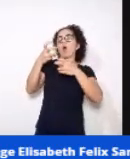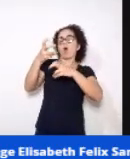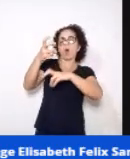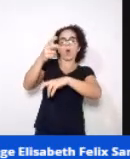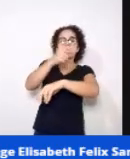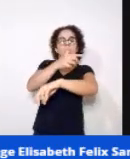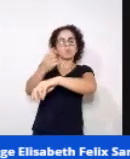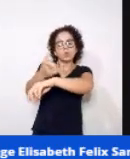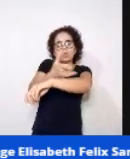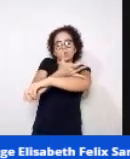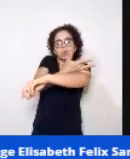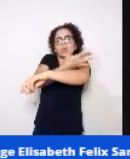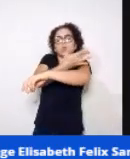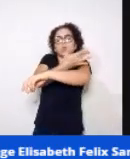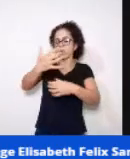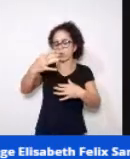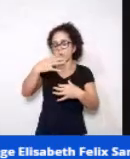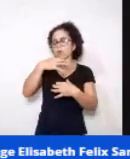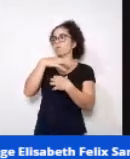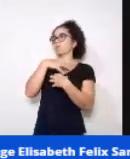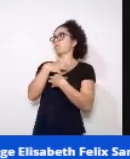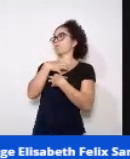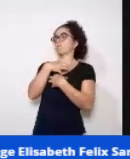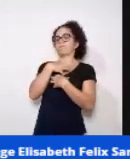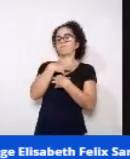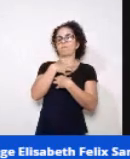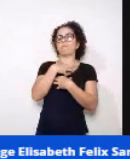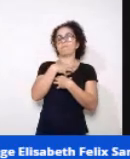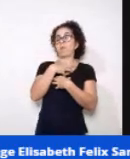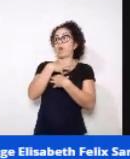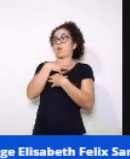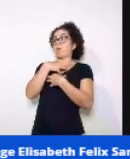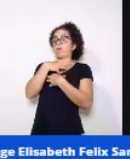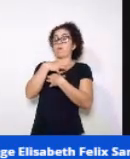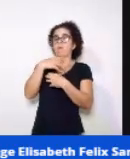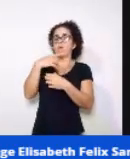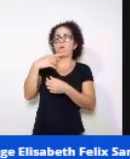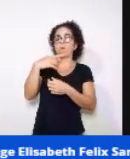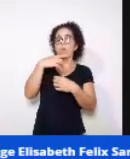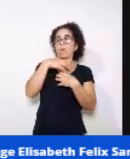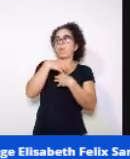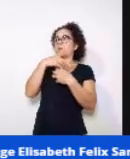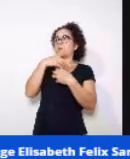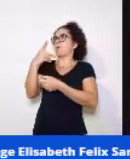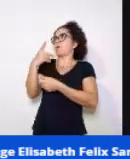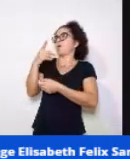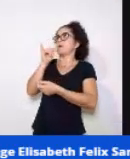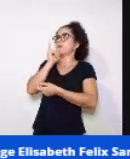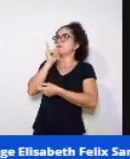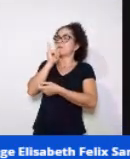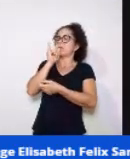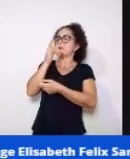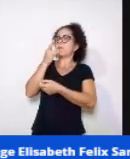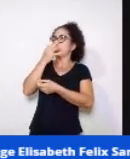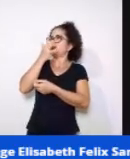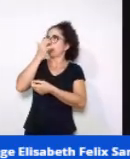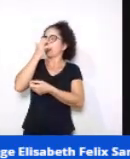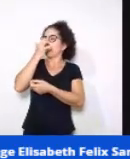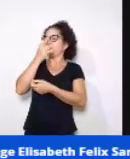mascarar essas emoções. Porque quando eu coloco essa máscara, eu tiro daqui e coloco no rosto